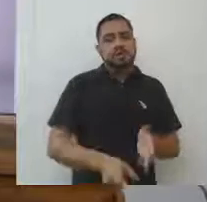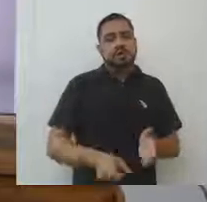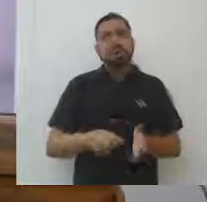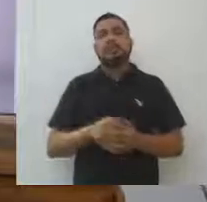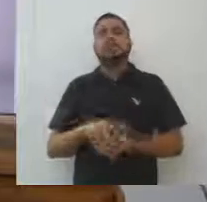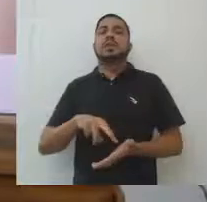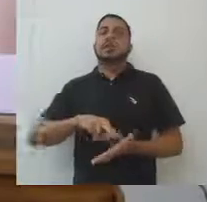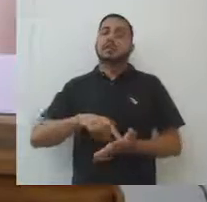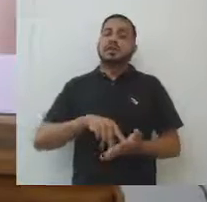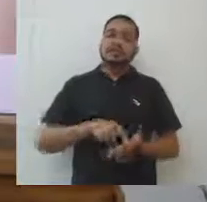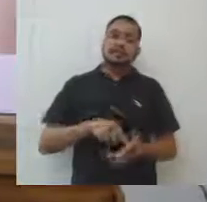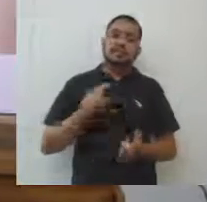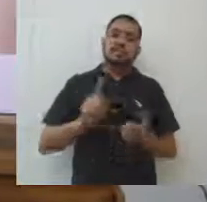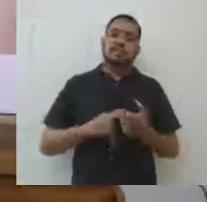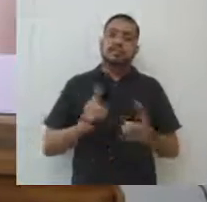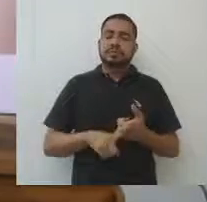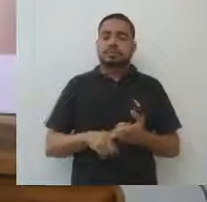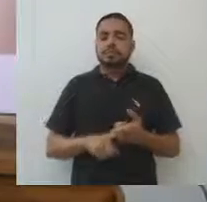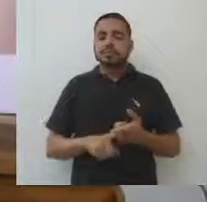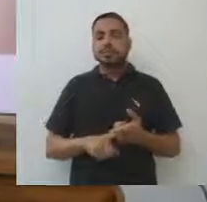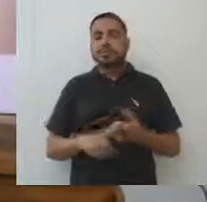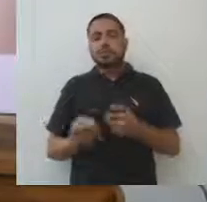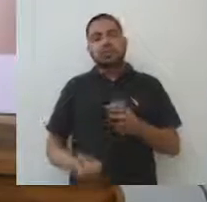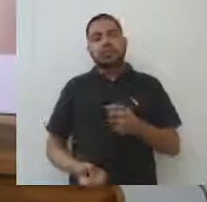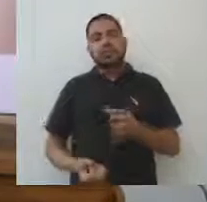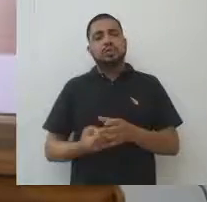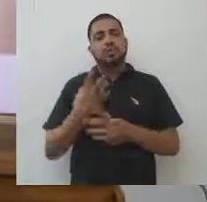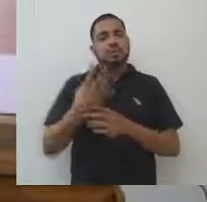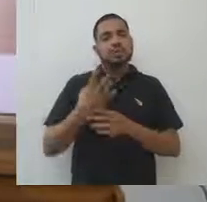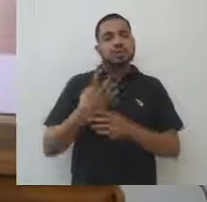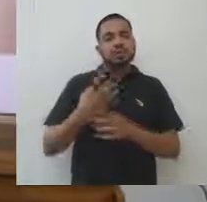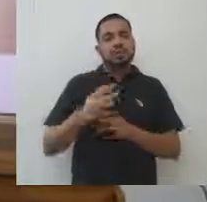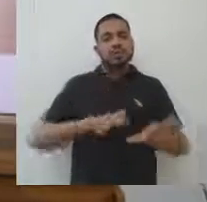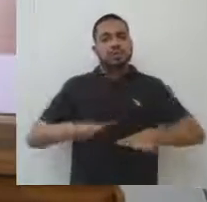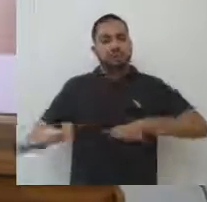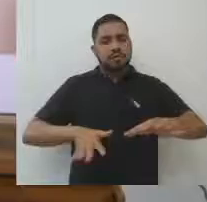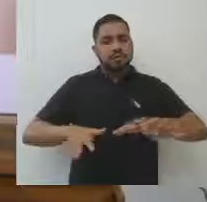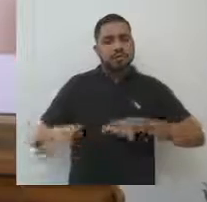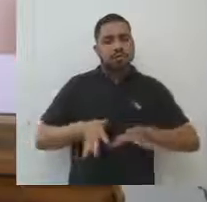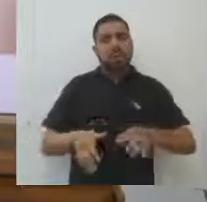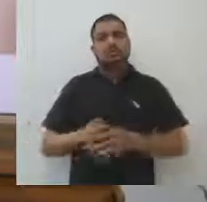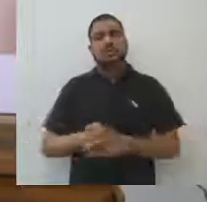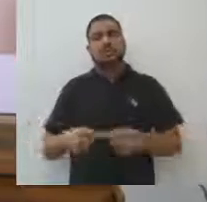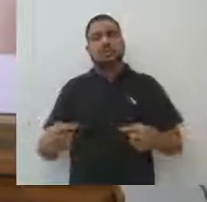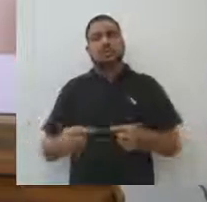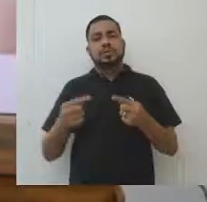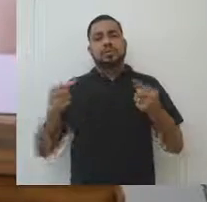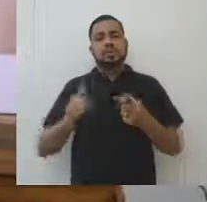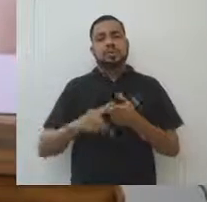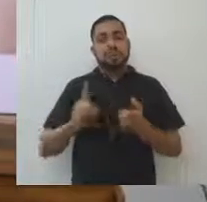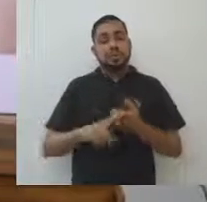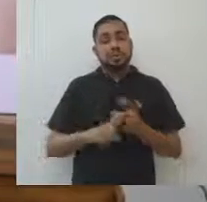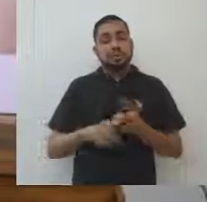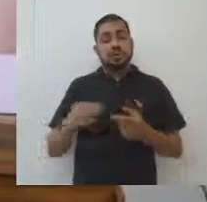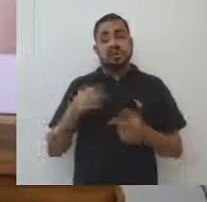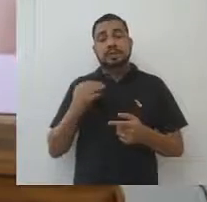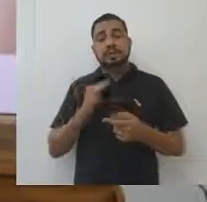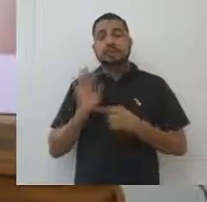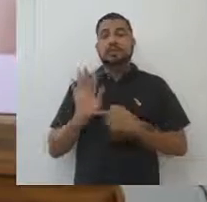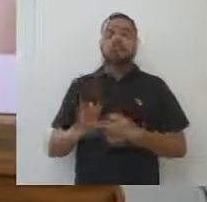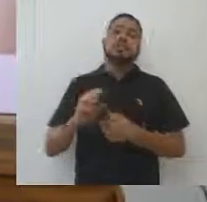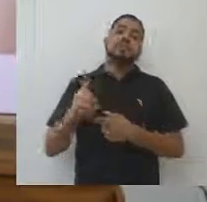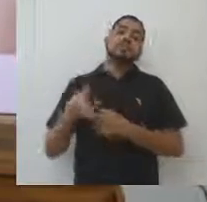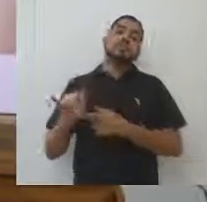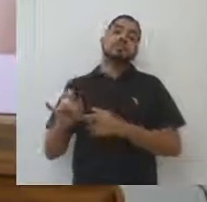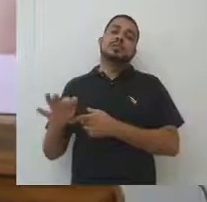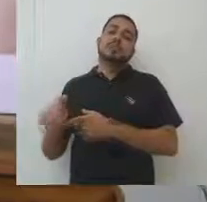isso? Você pode trabalhar construindo coreografias, não é isso? E aí eu trouxe, além de Débora Cole,